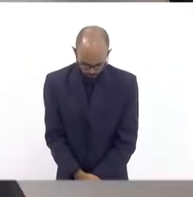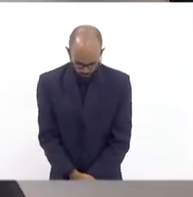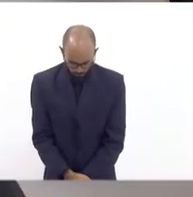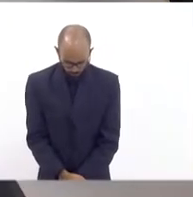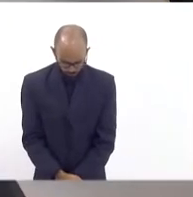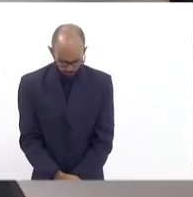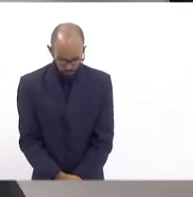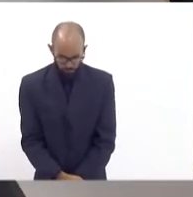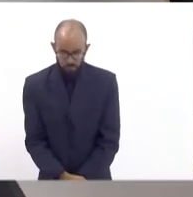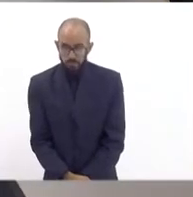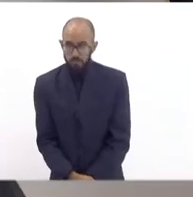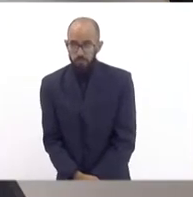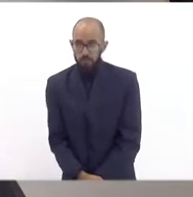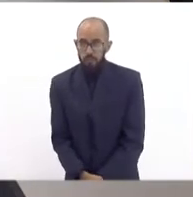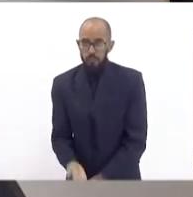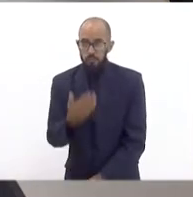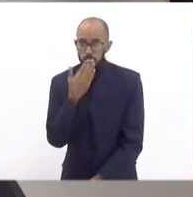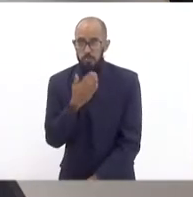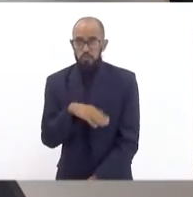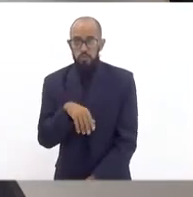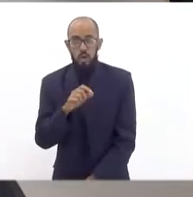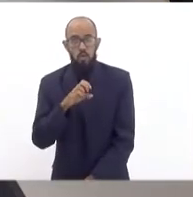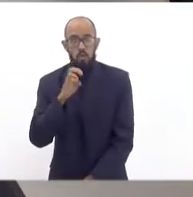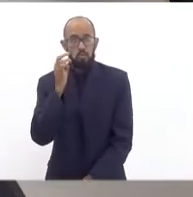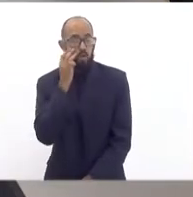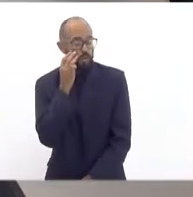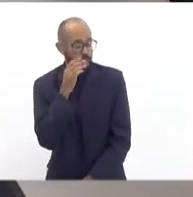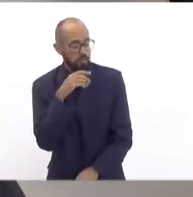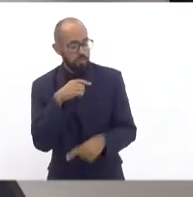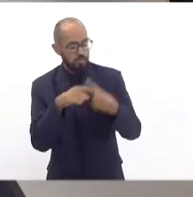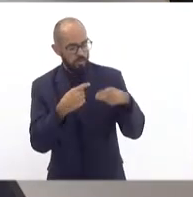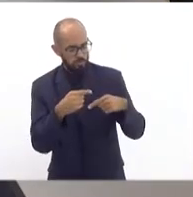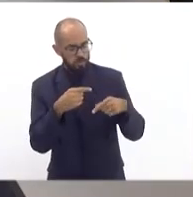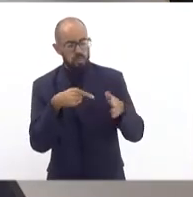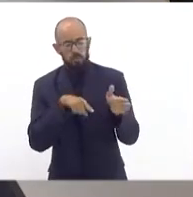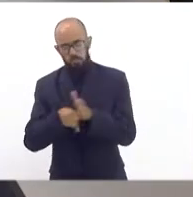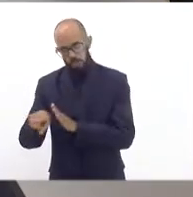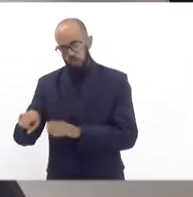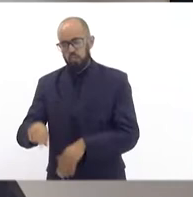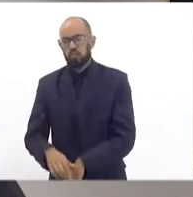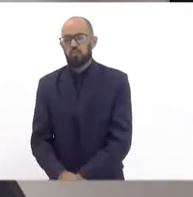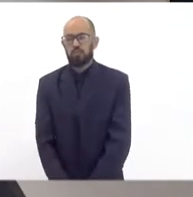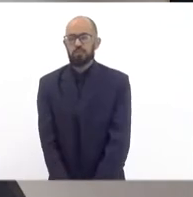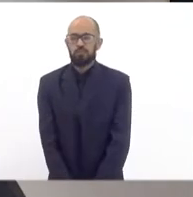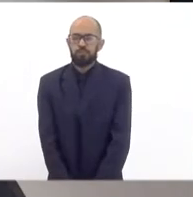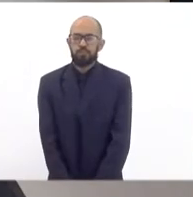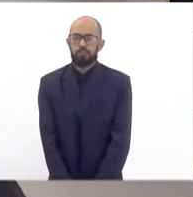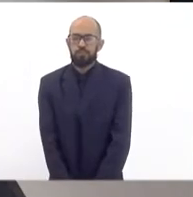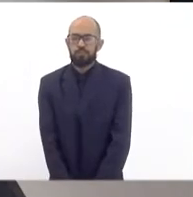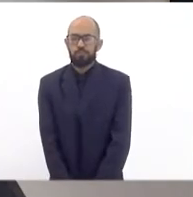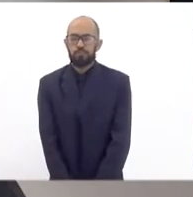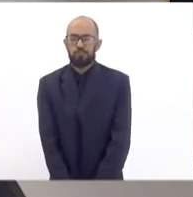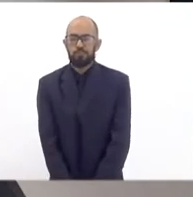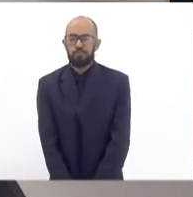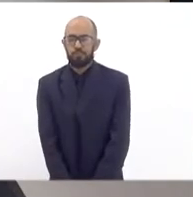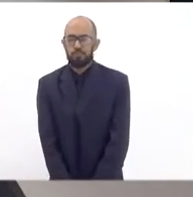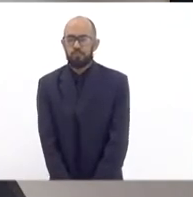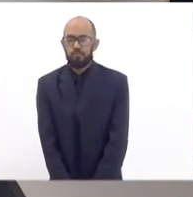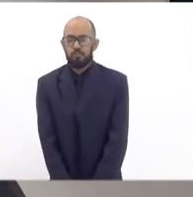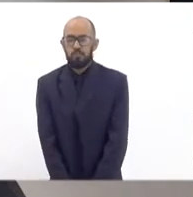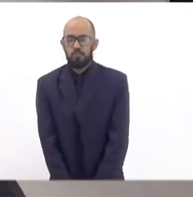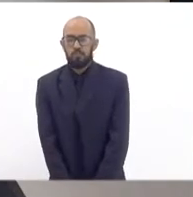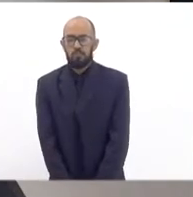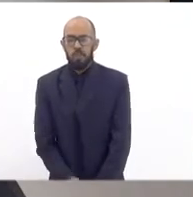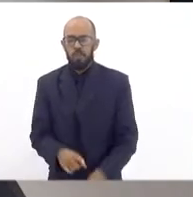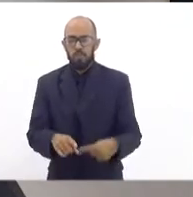Eu vou passar para o Valdec, depois eu volto a fazer as minhas perguntas. Vou passar para o Valdec, que me pediu a palavra. Valdec,